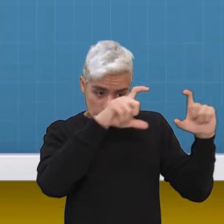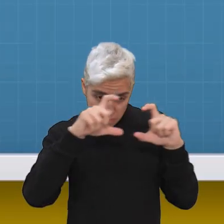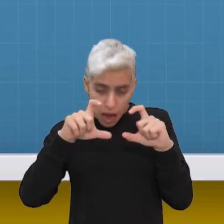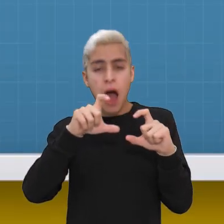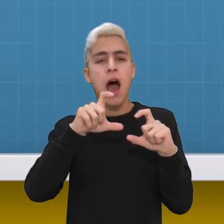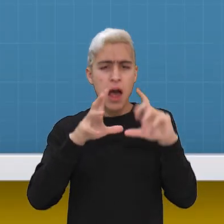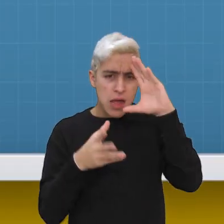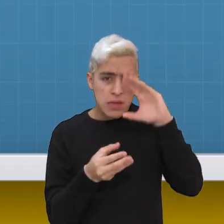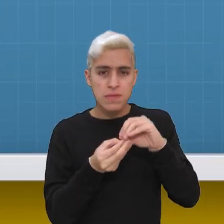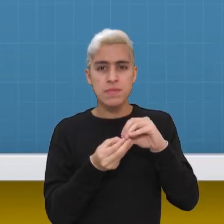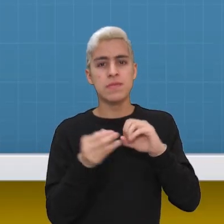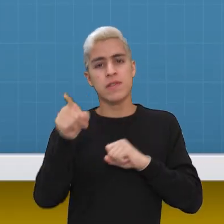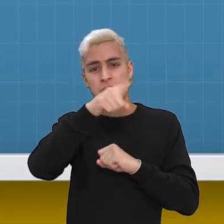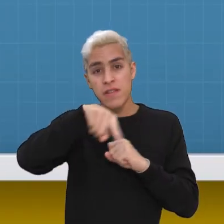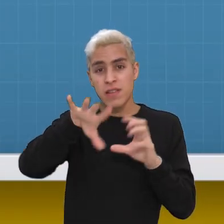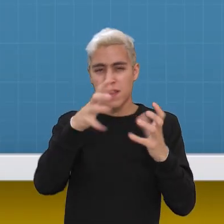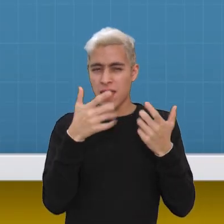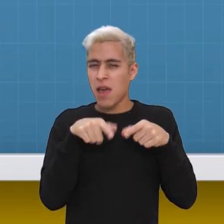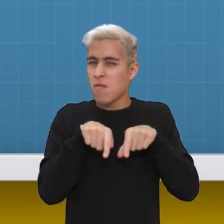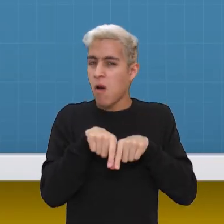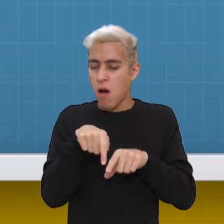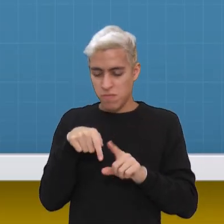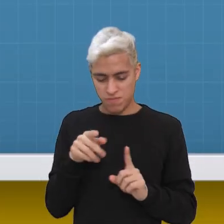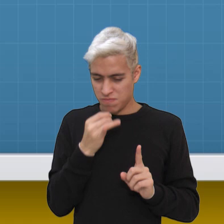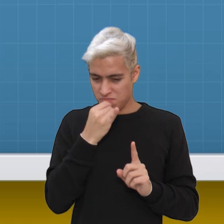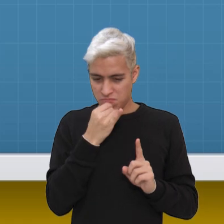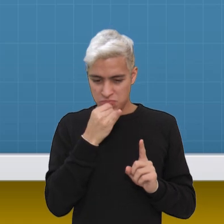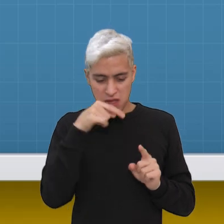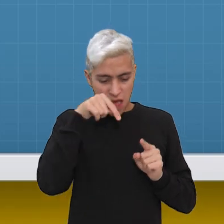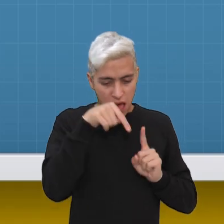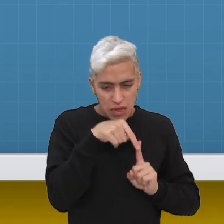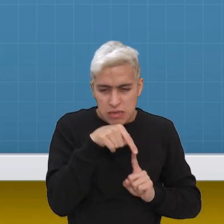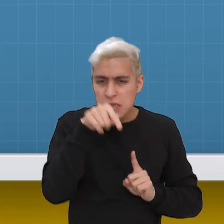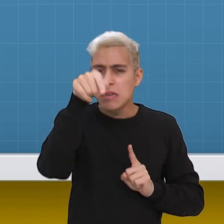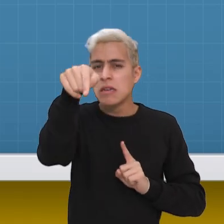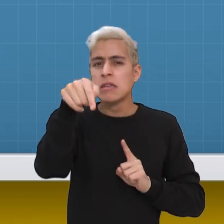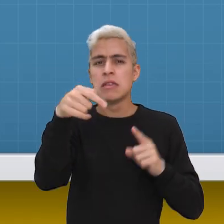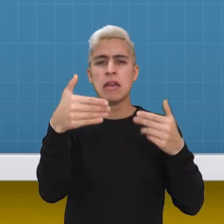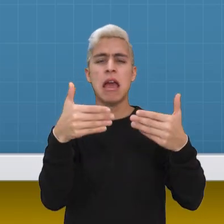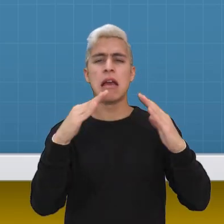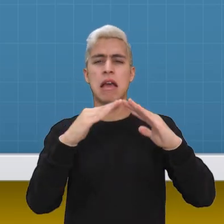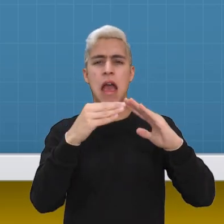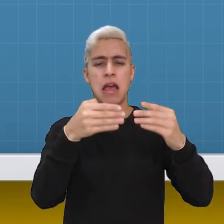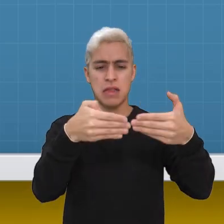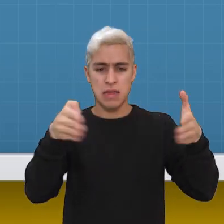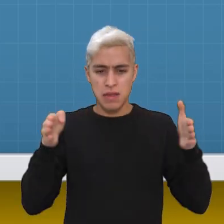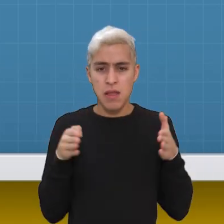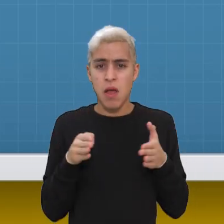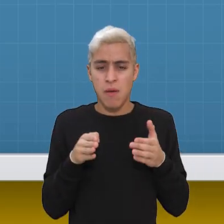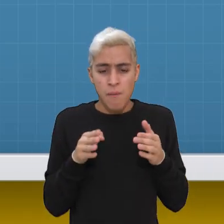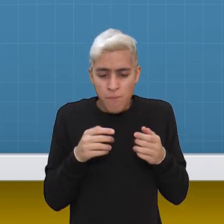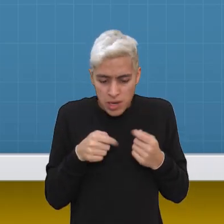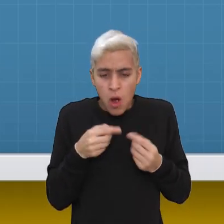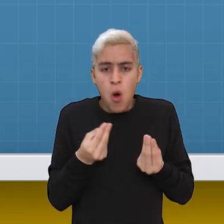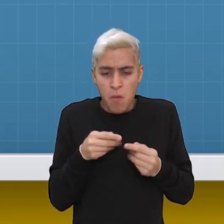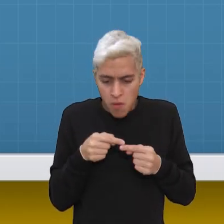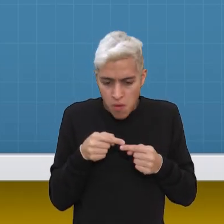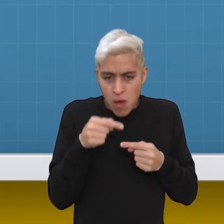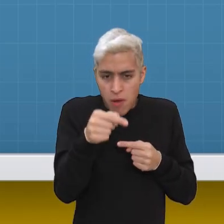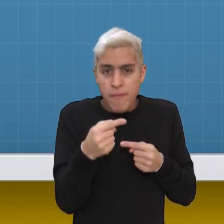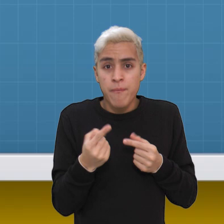um. Quando você quer fazer uma caminhada daqui até lá no portão da sua casa, você não tem que dar o primeiro